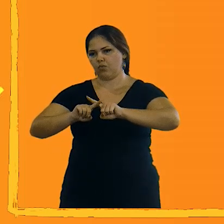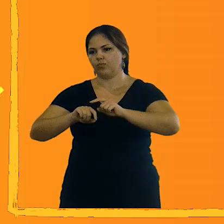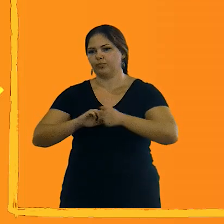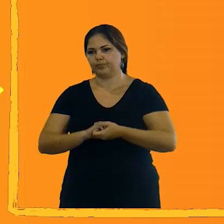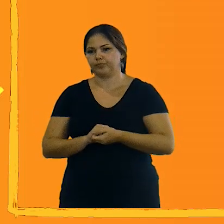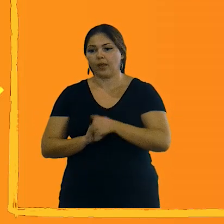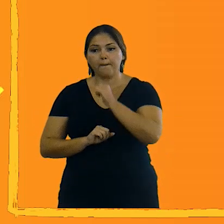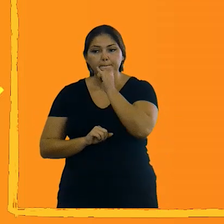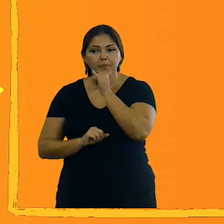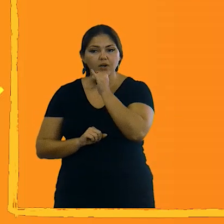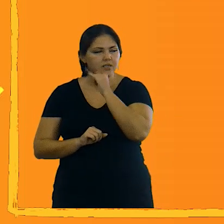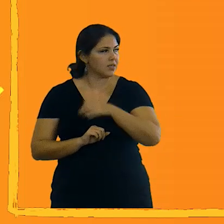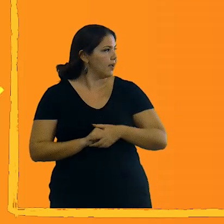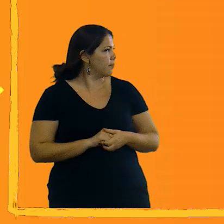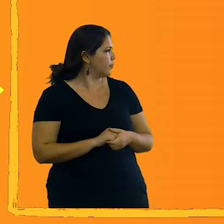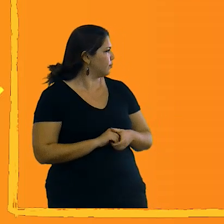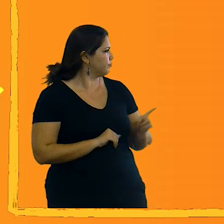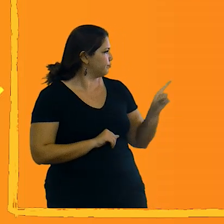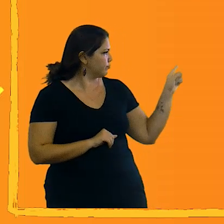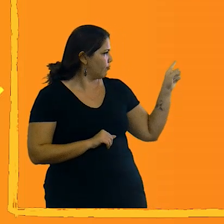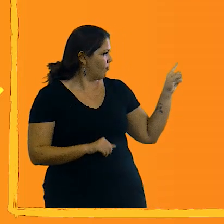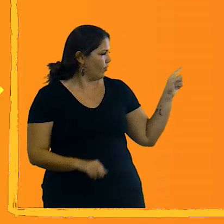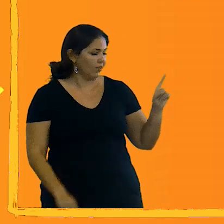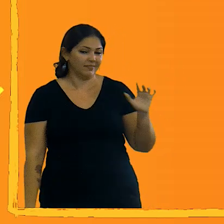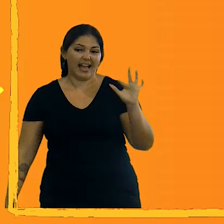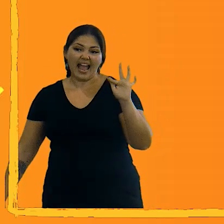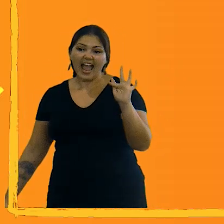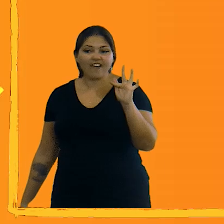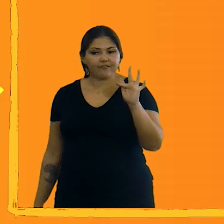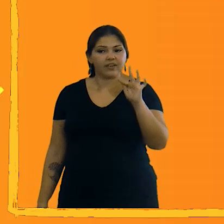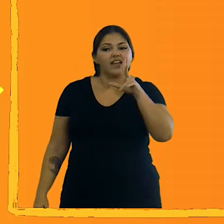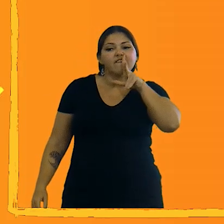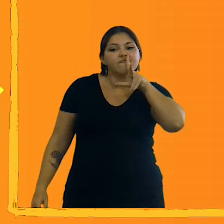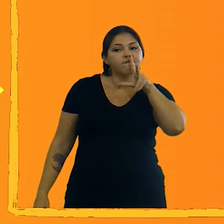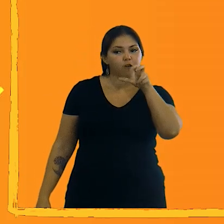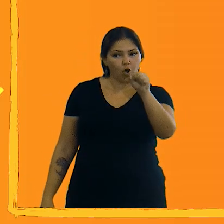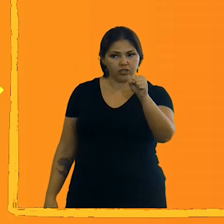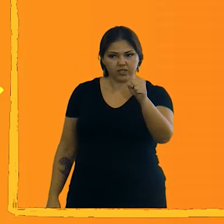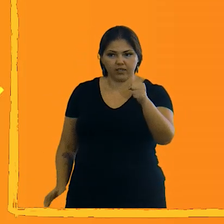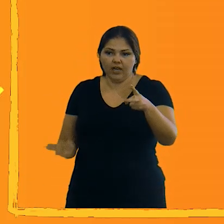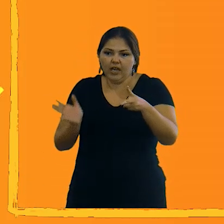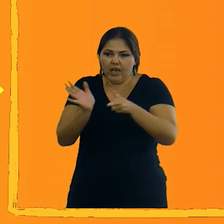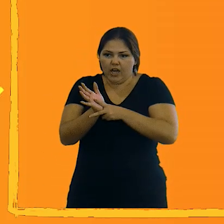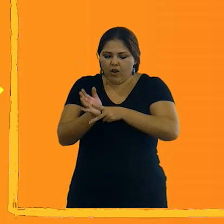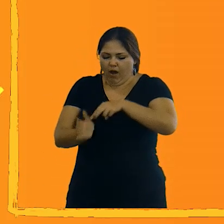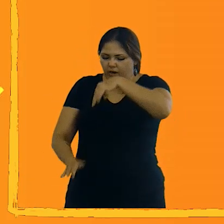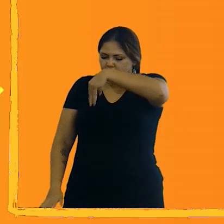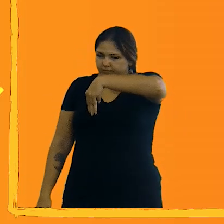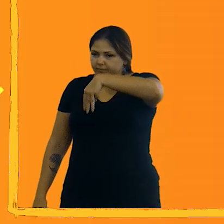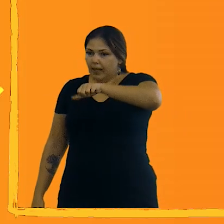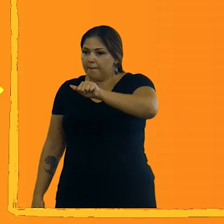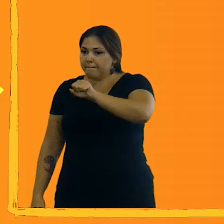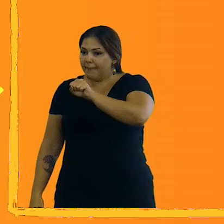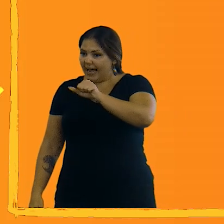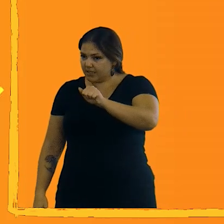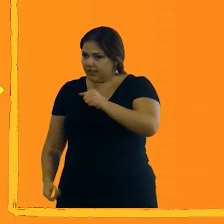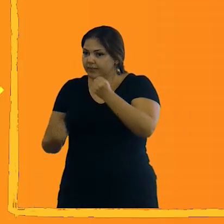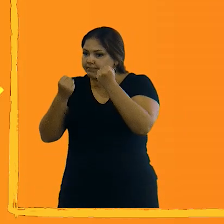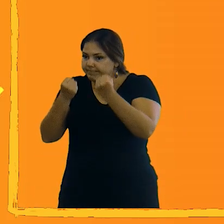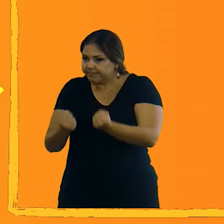se multiplicam se elas se multiplicam resultando uma constante são grandezas